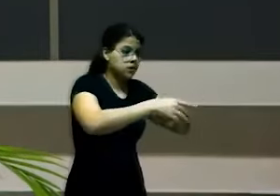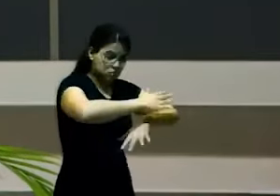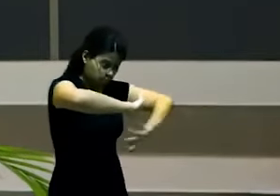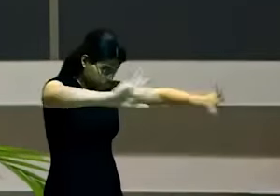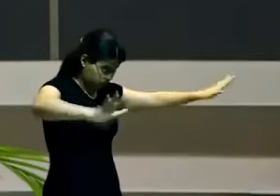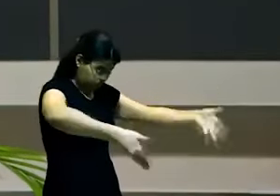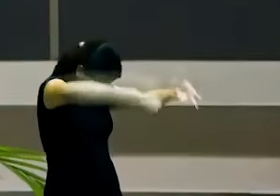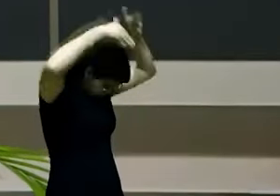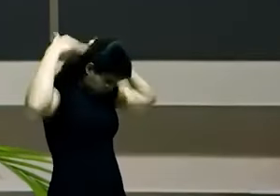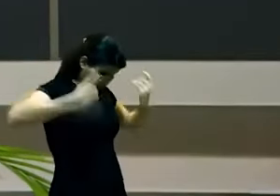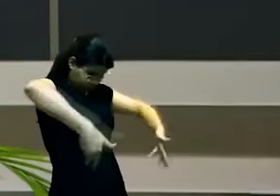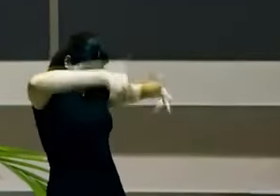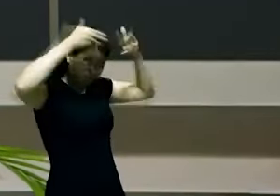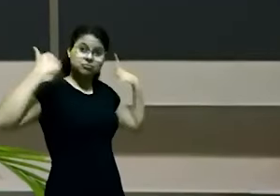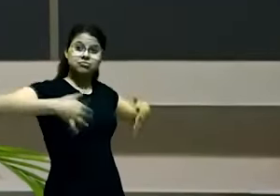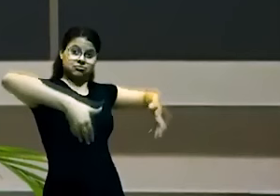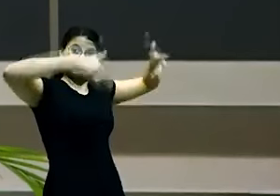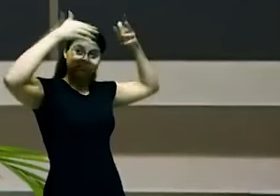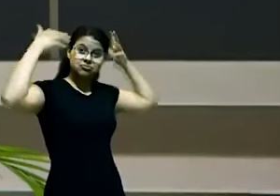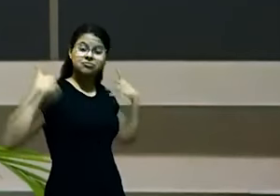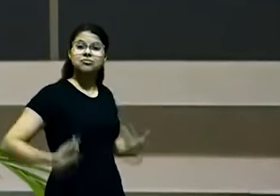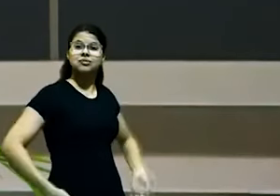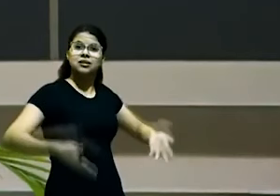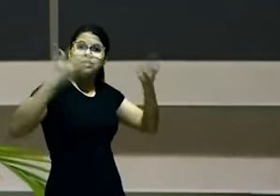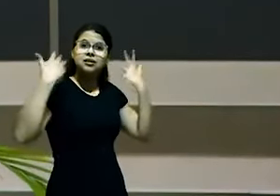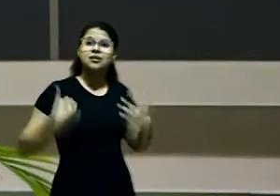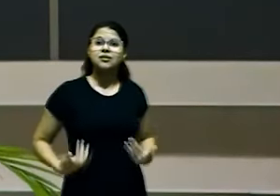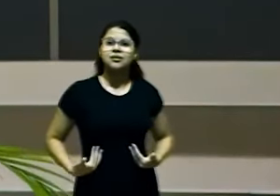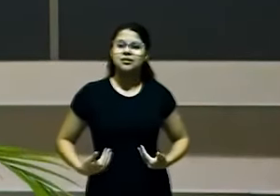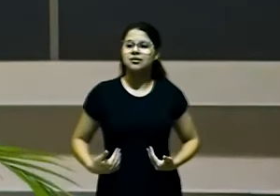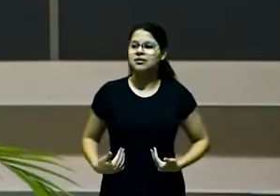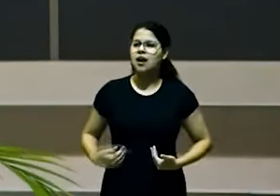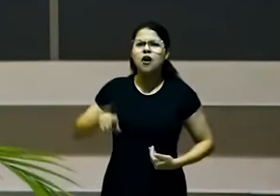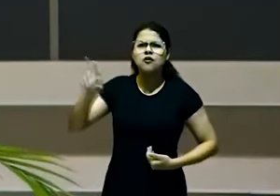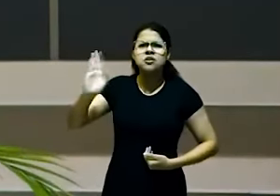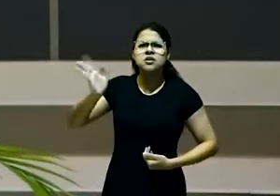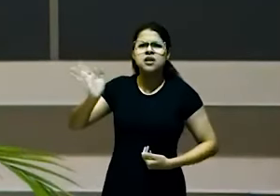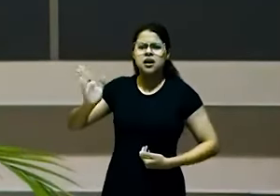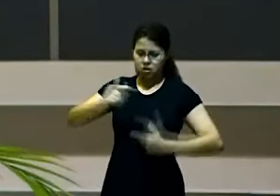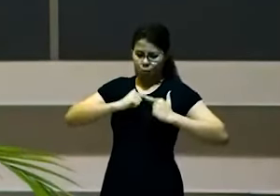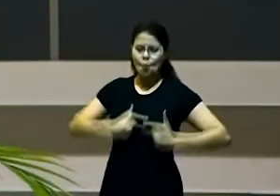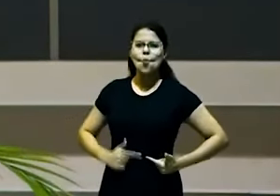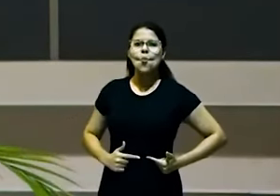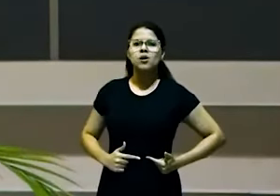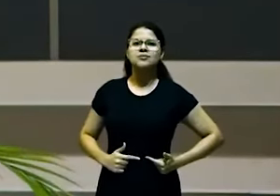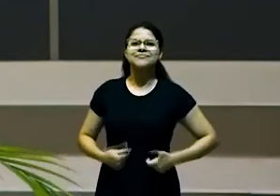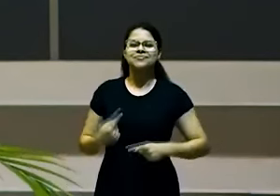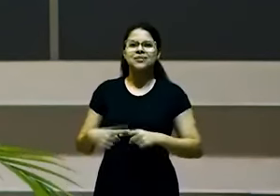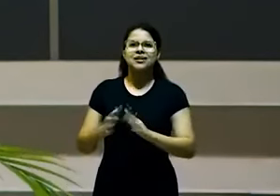cabeça me lave por inteiro e Jesus disse assim vós já estais Limpo pela palavra